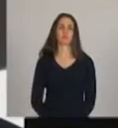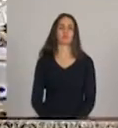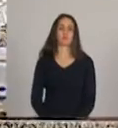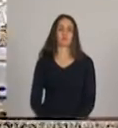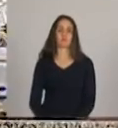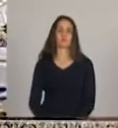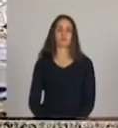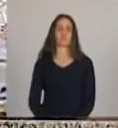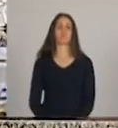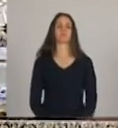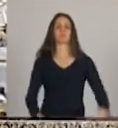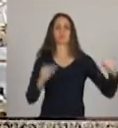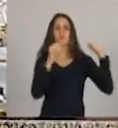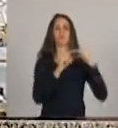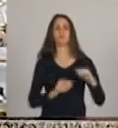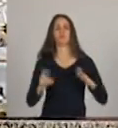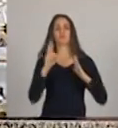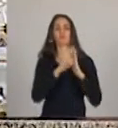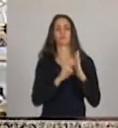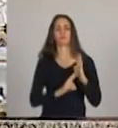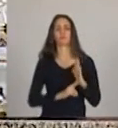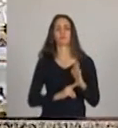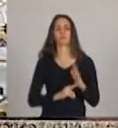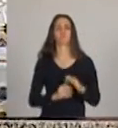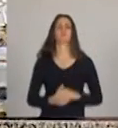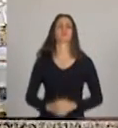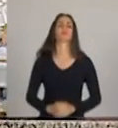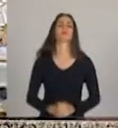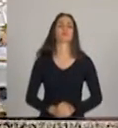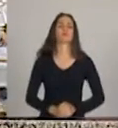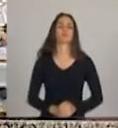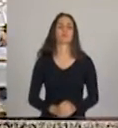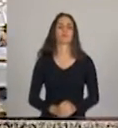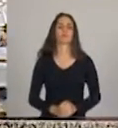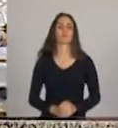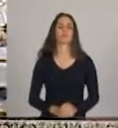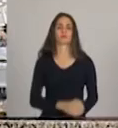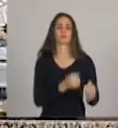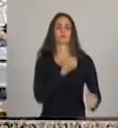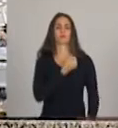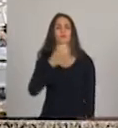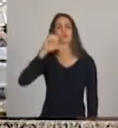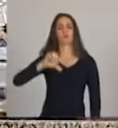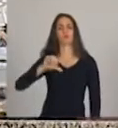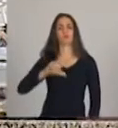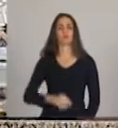É regimental. Passamos ao item 9.